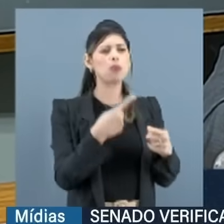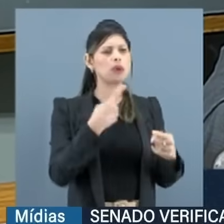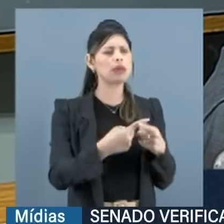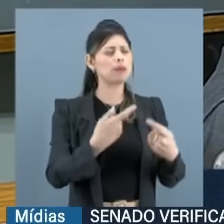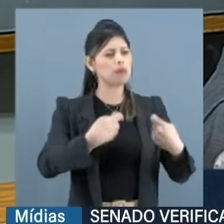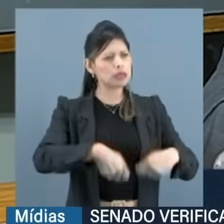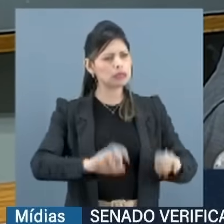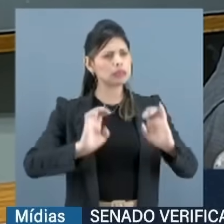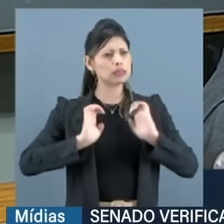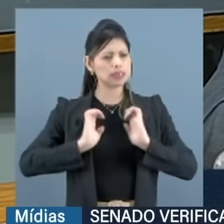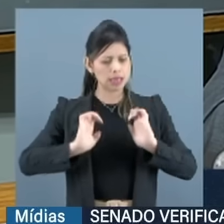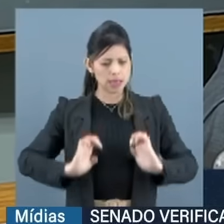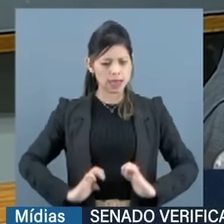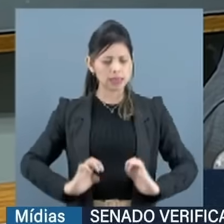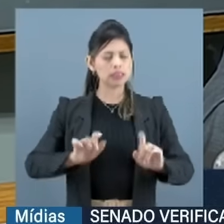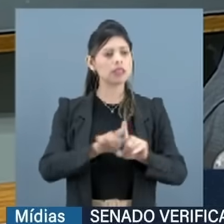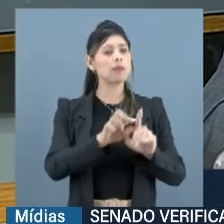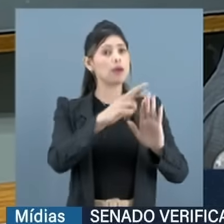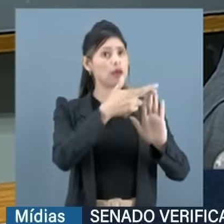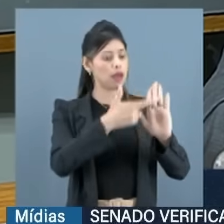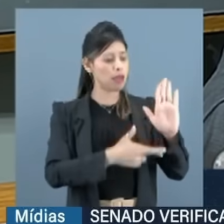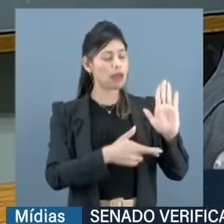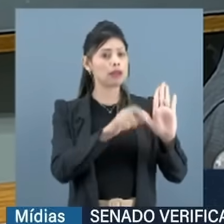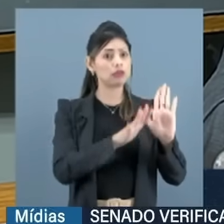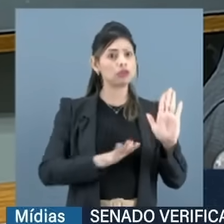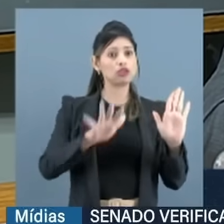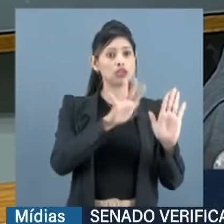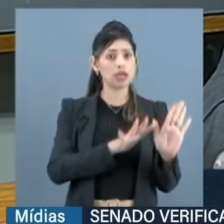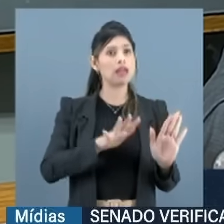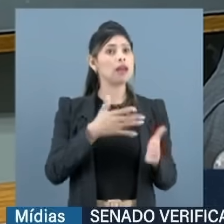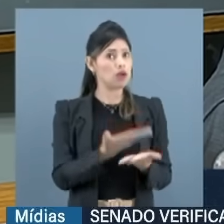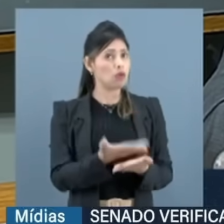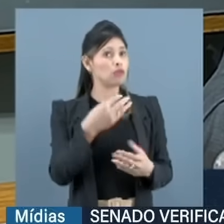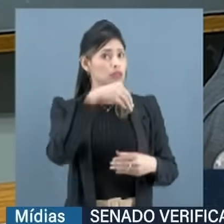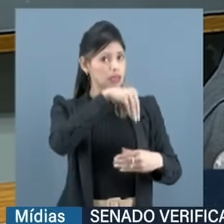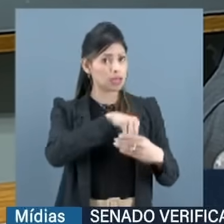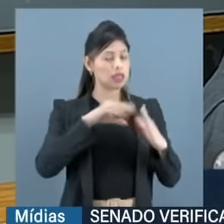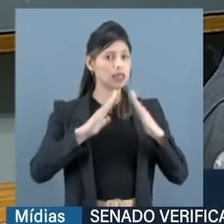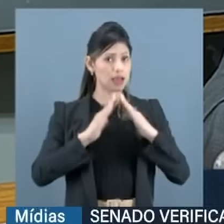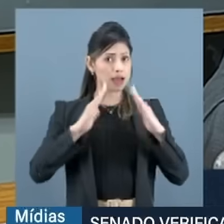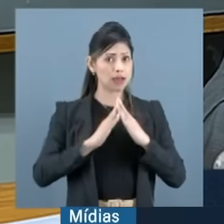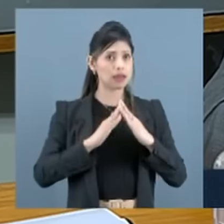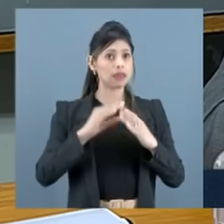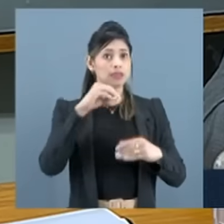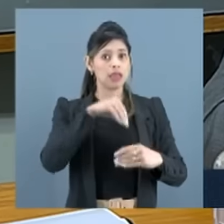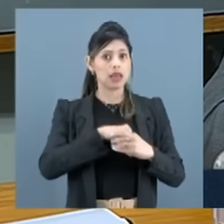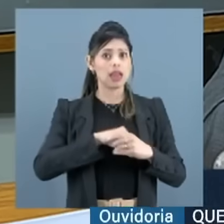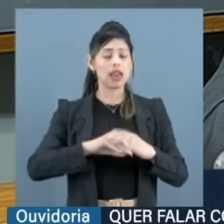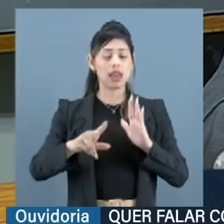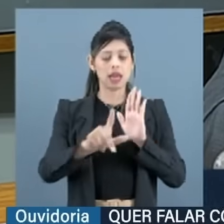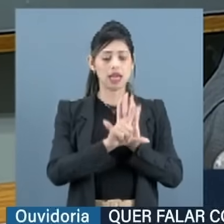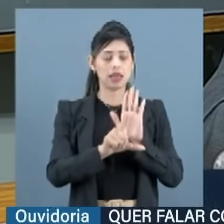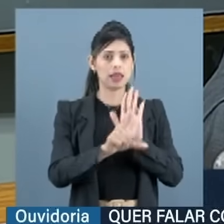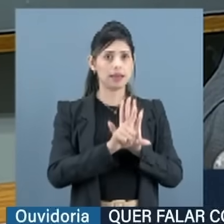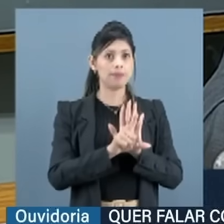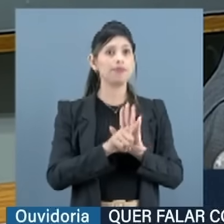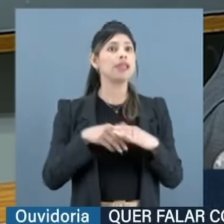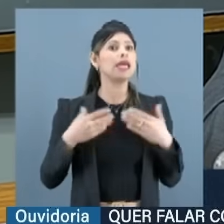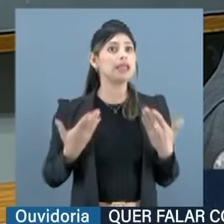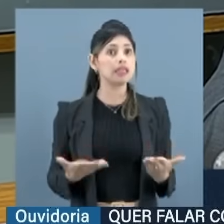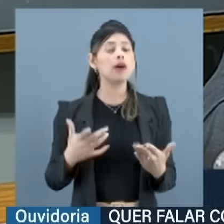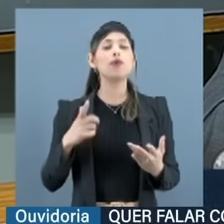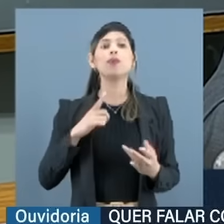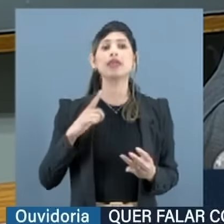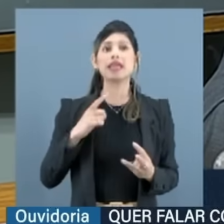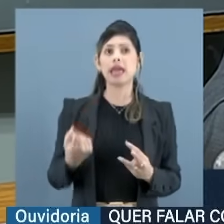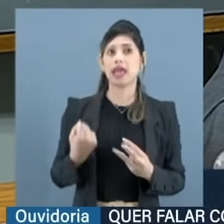éticos e nas regras gerais de funcionamento das casas legislativas. Além disso, opinião pública e a mídia